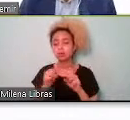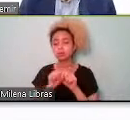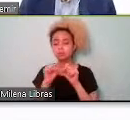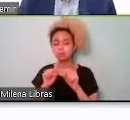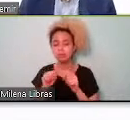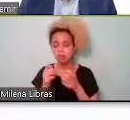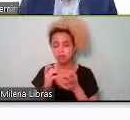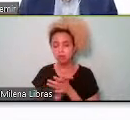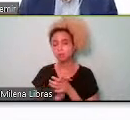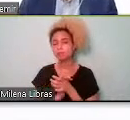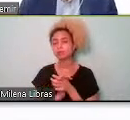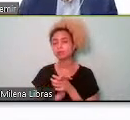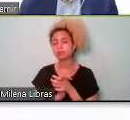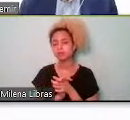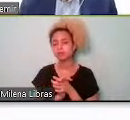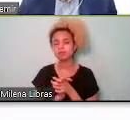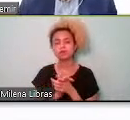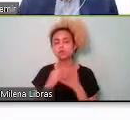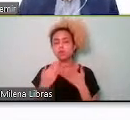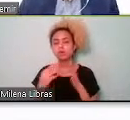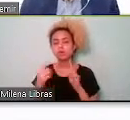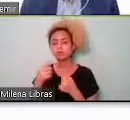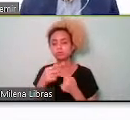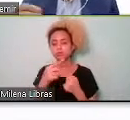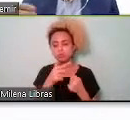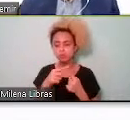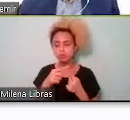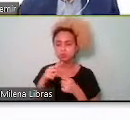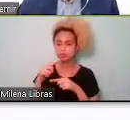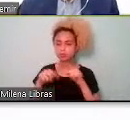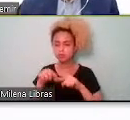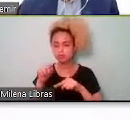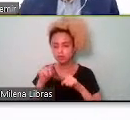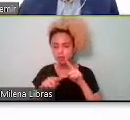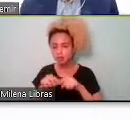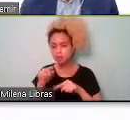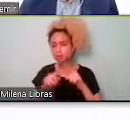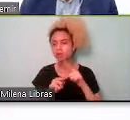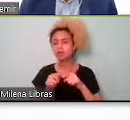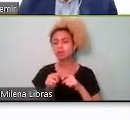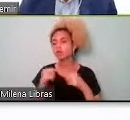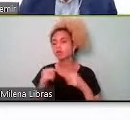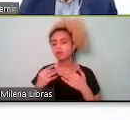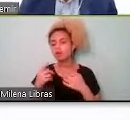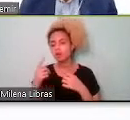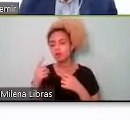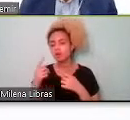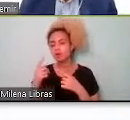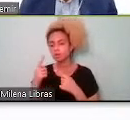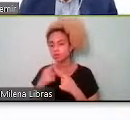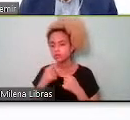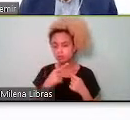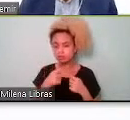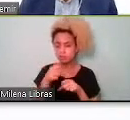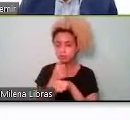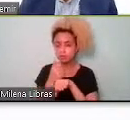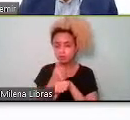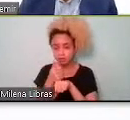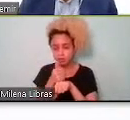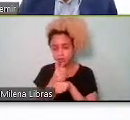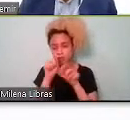construtivo, tipo de materiais, operários, que tipo de profissionais capacitados vão estar envolvidos.